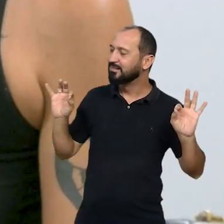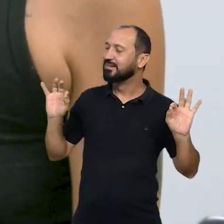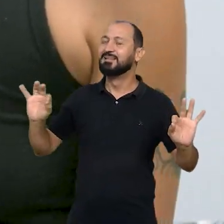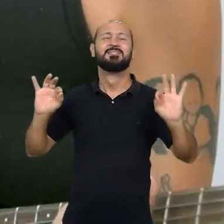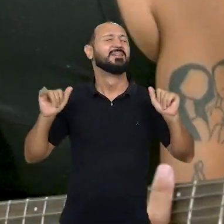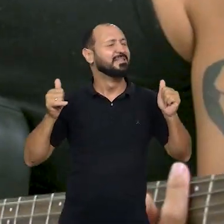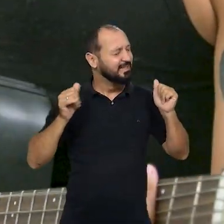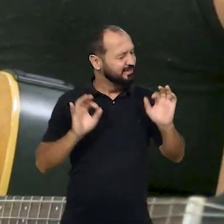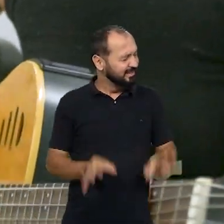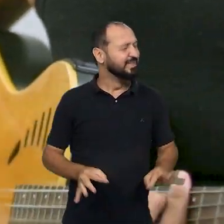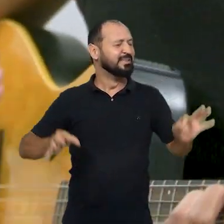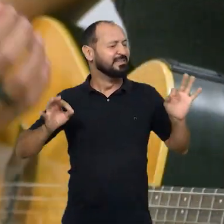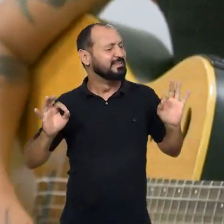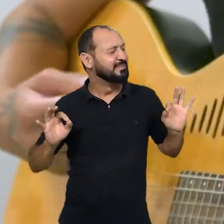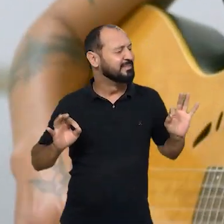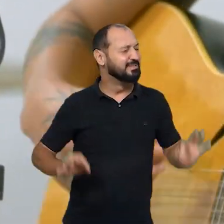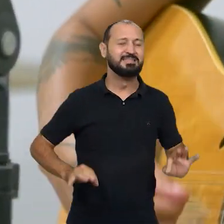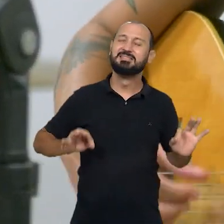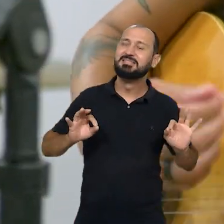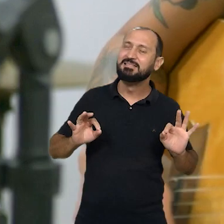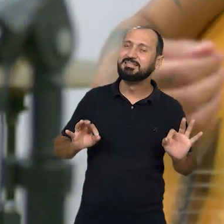salvar.